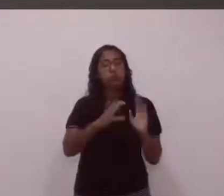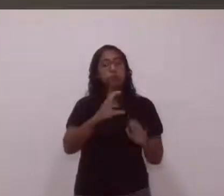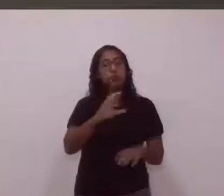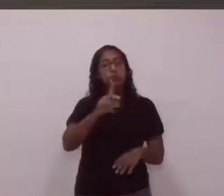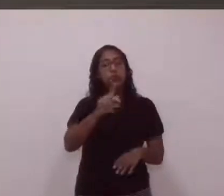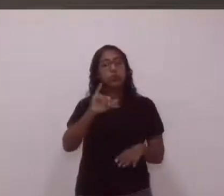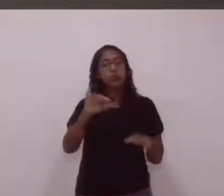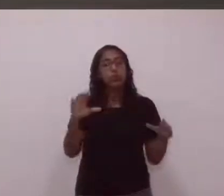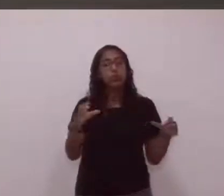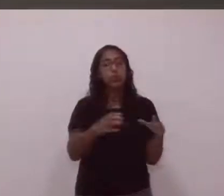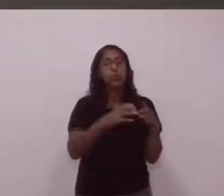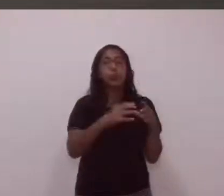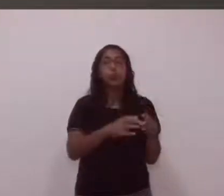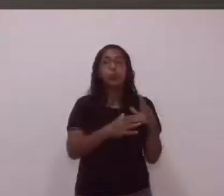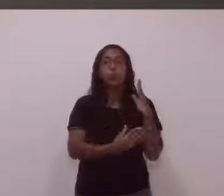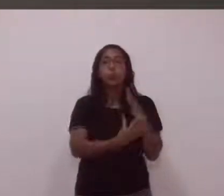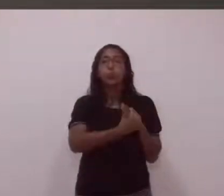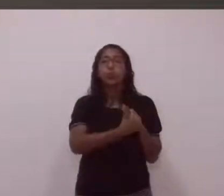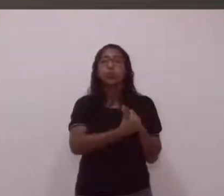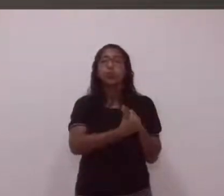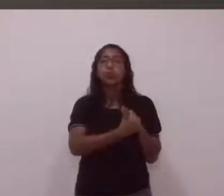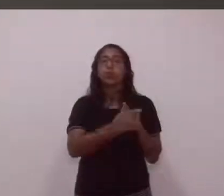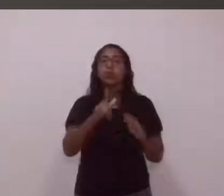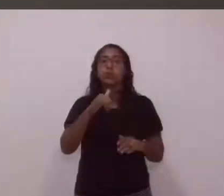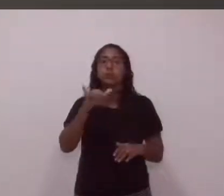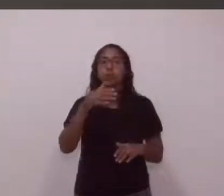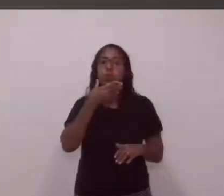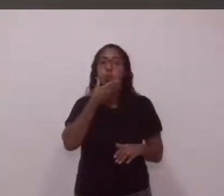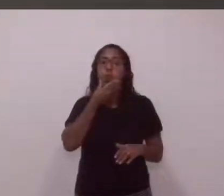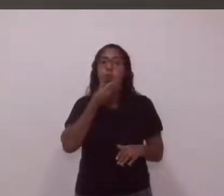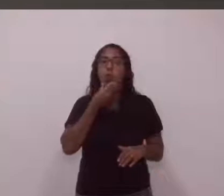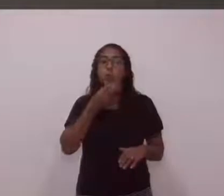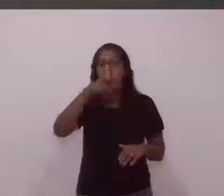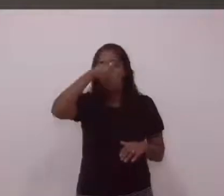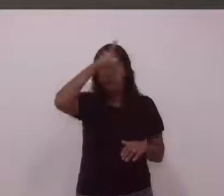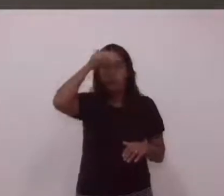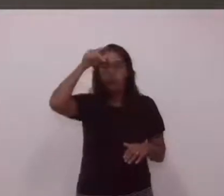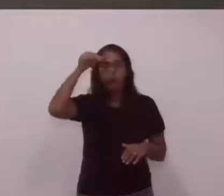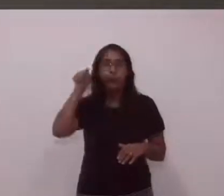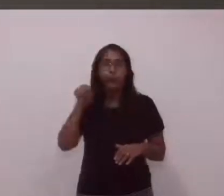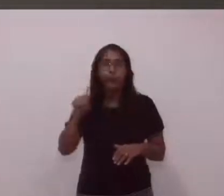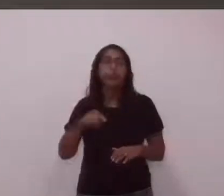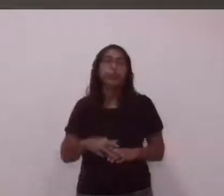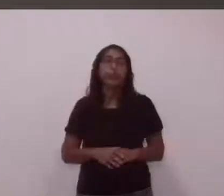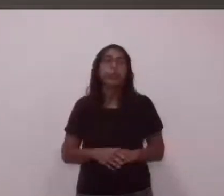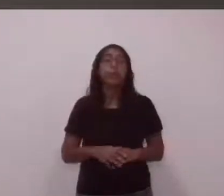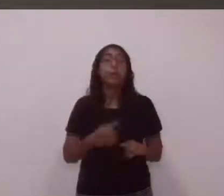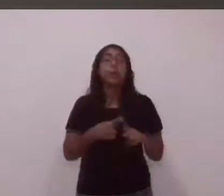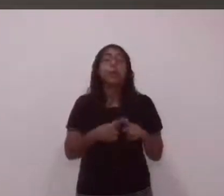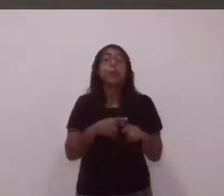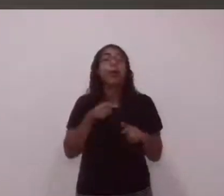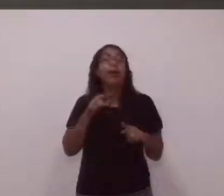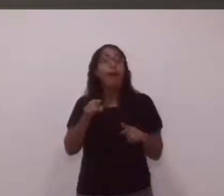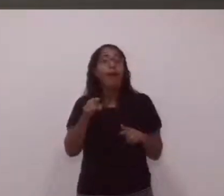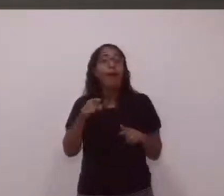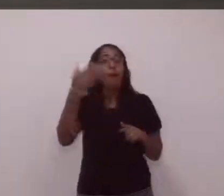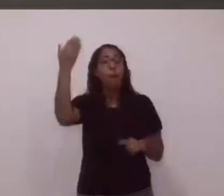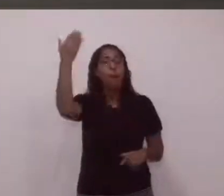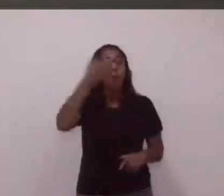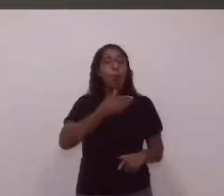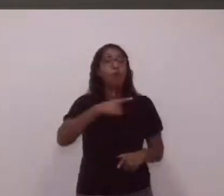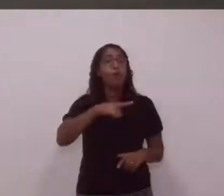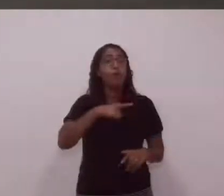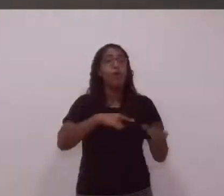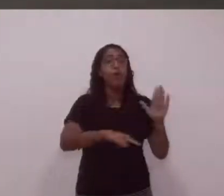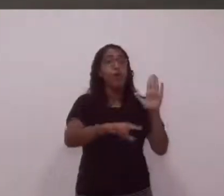comissão processante por ela ser juridicamente admissível está embasado em fatos legais